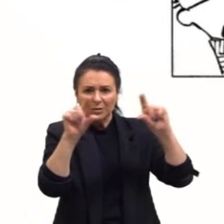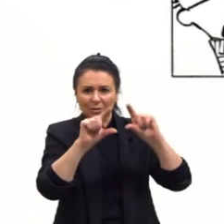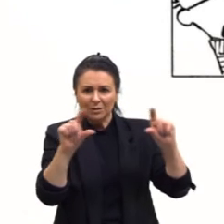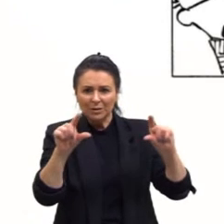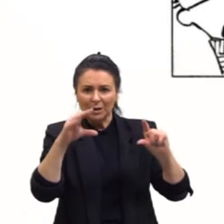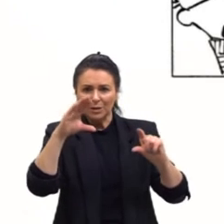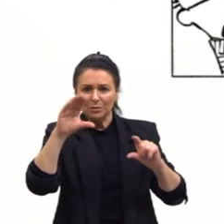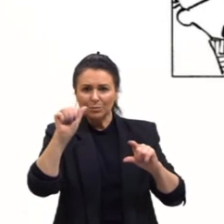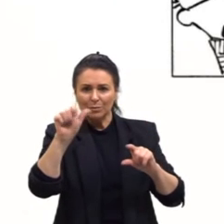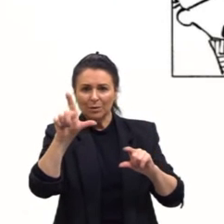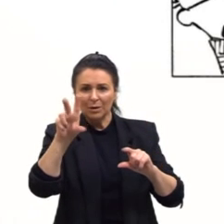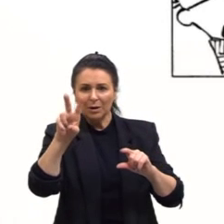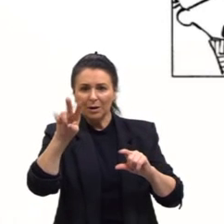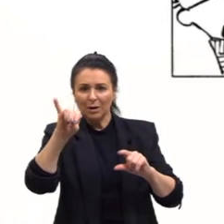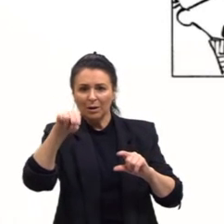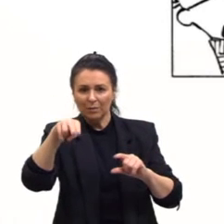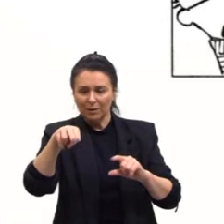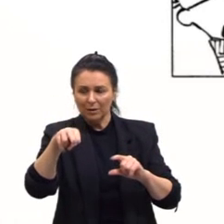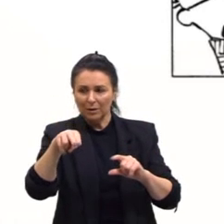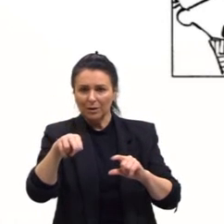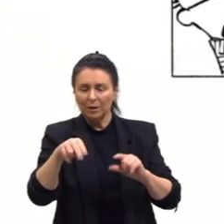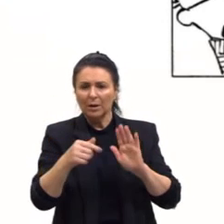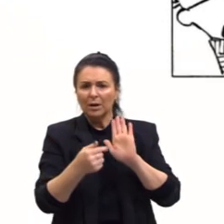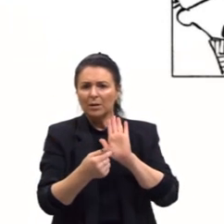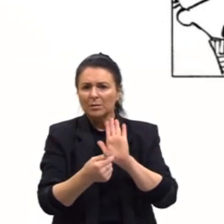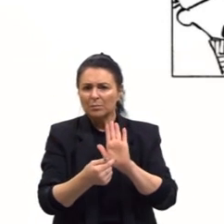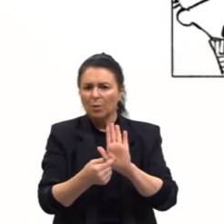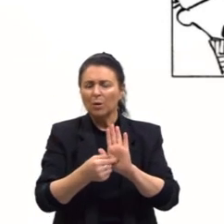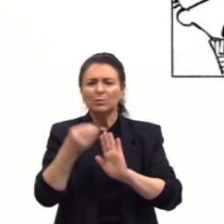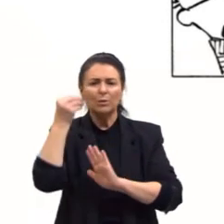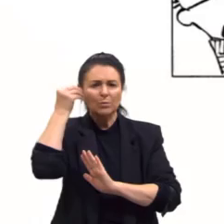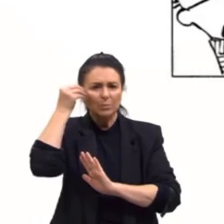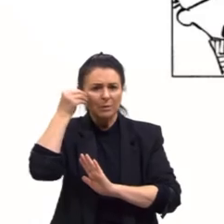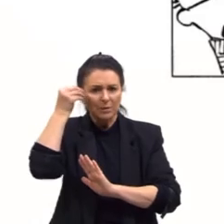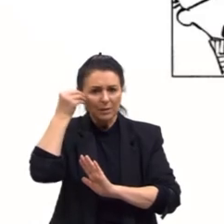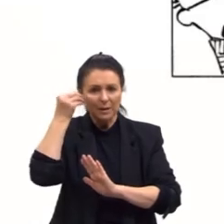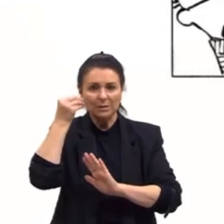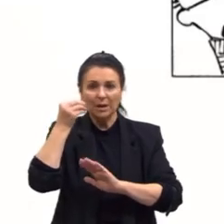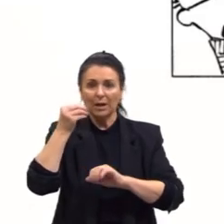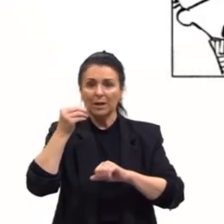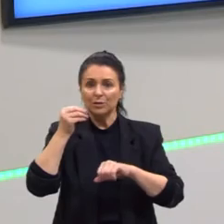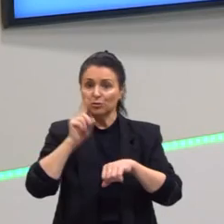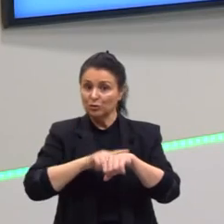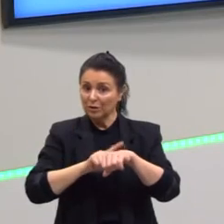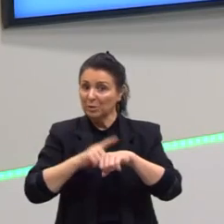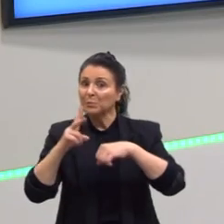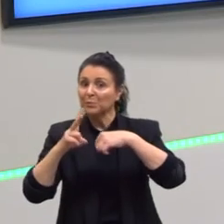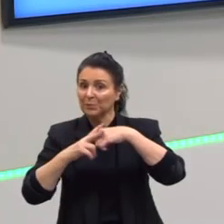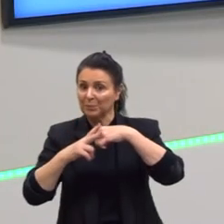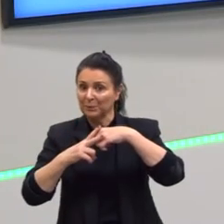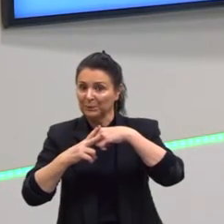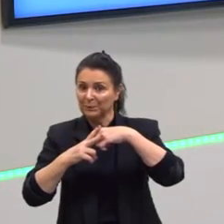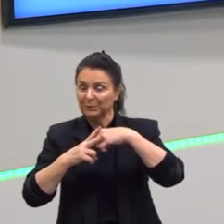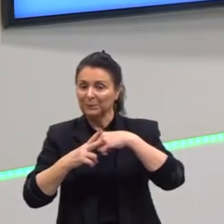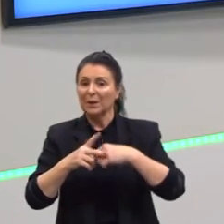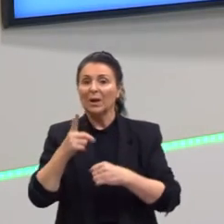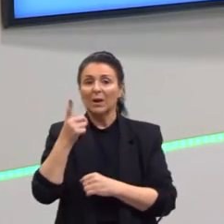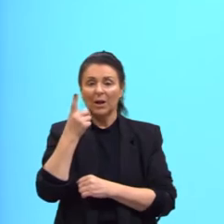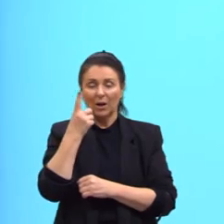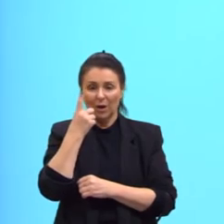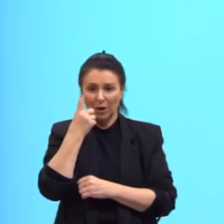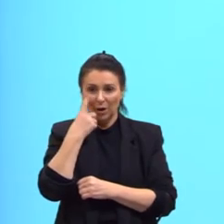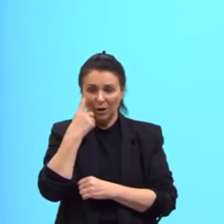muitos conceitos ali para nós relacionados a tempos verbais tá essa aqui é uma essa aqui